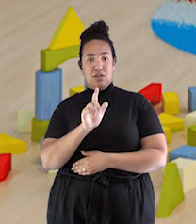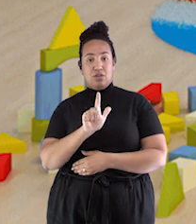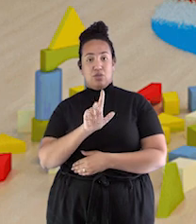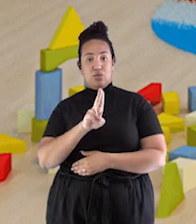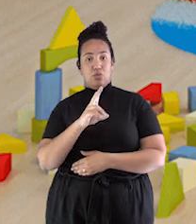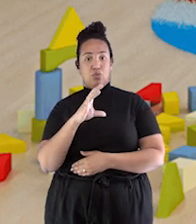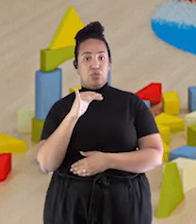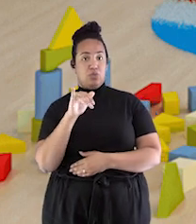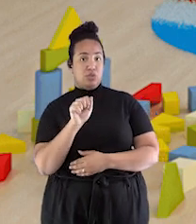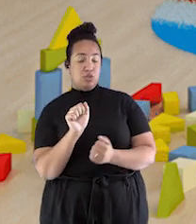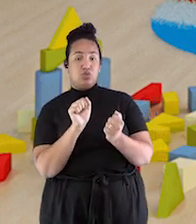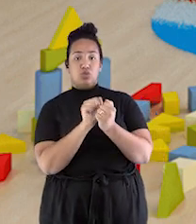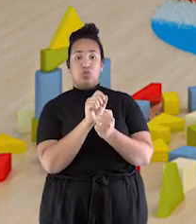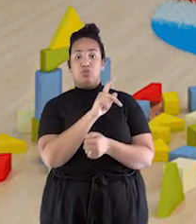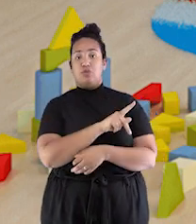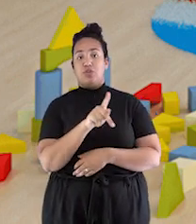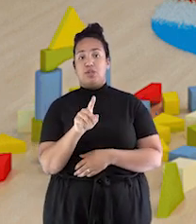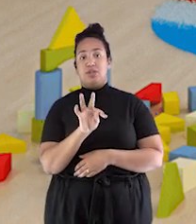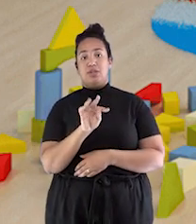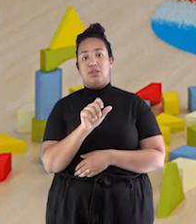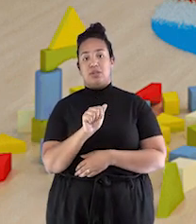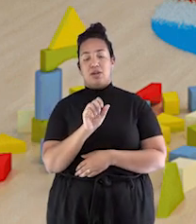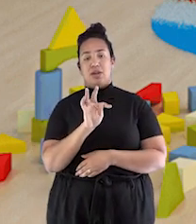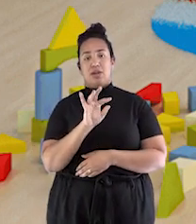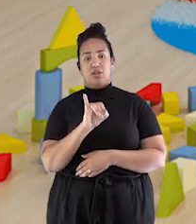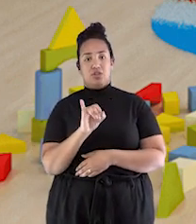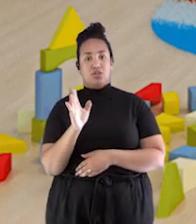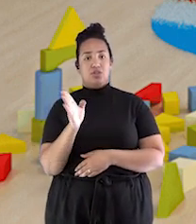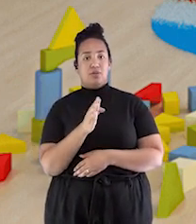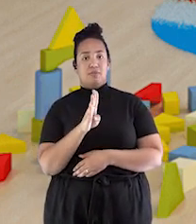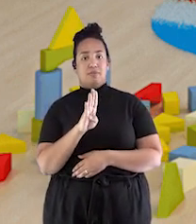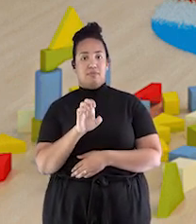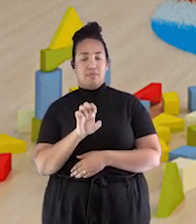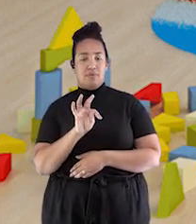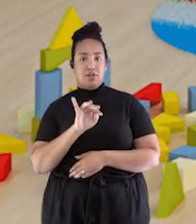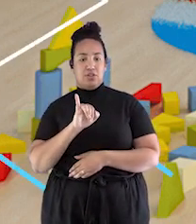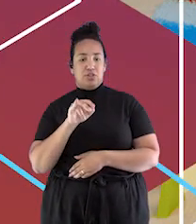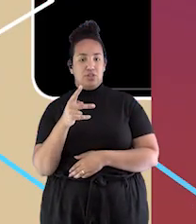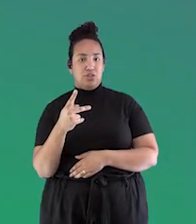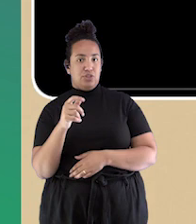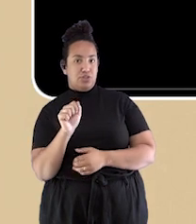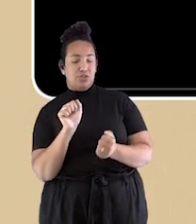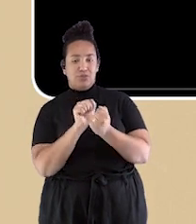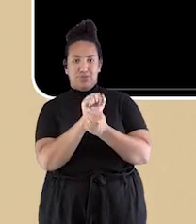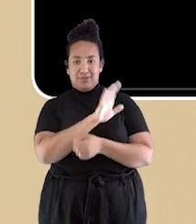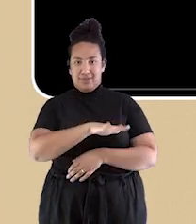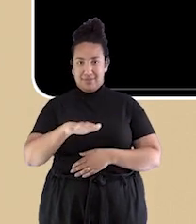com as professoras Tatiane, Betinha, Rosiane e as crianças.